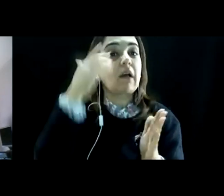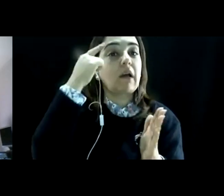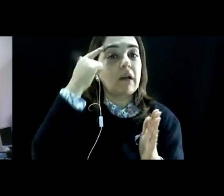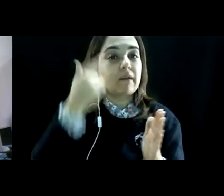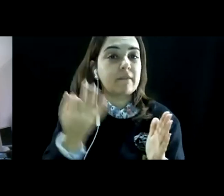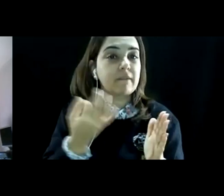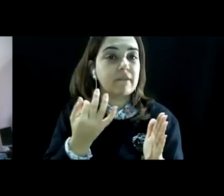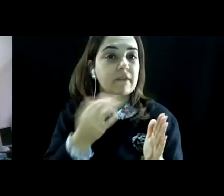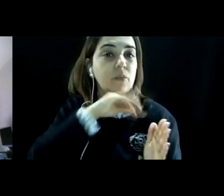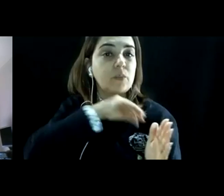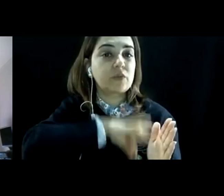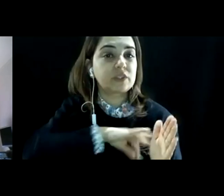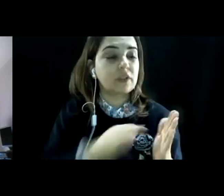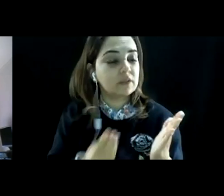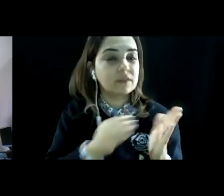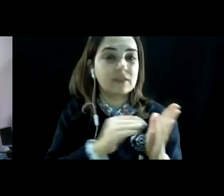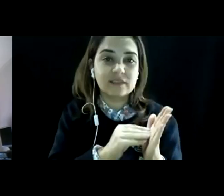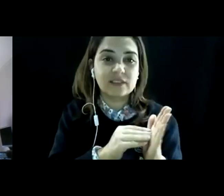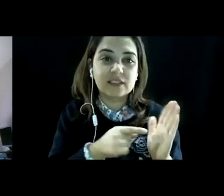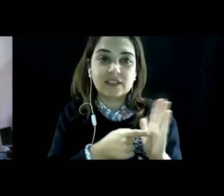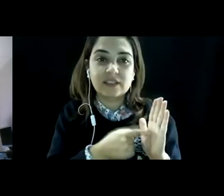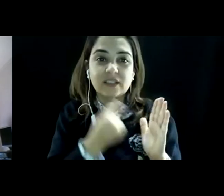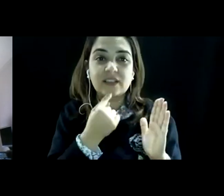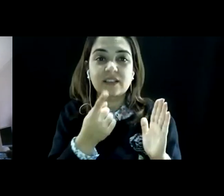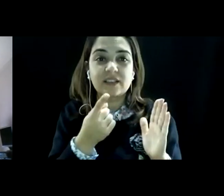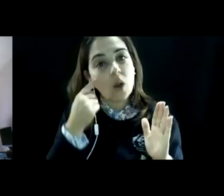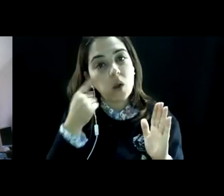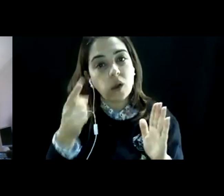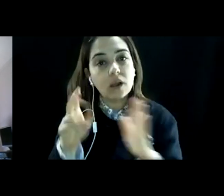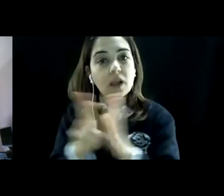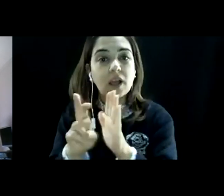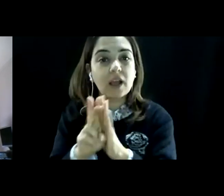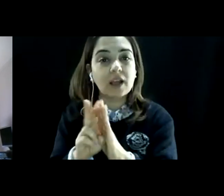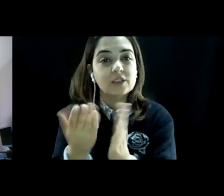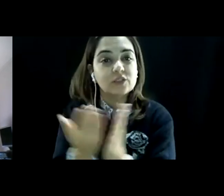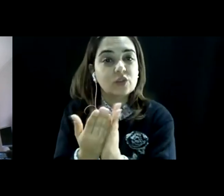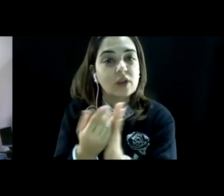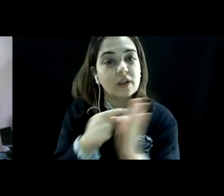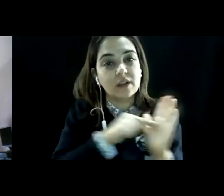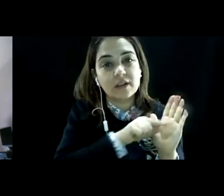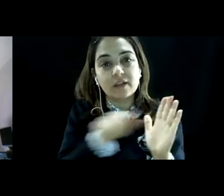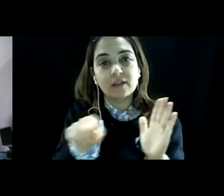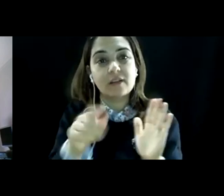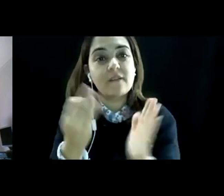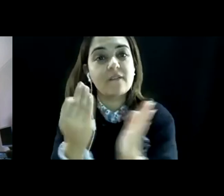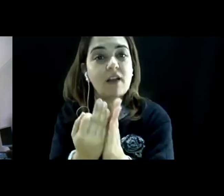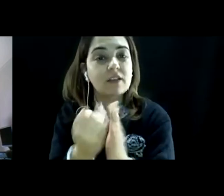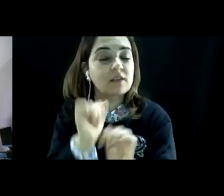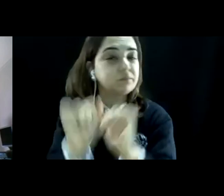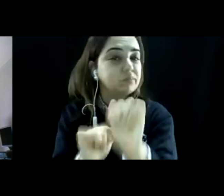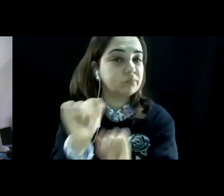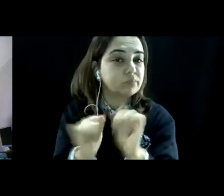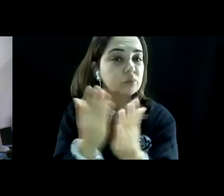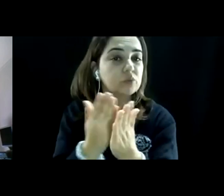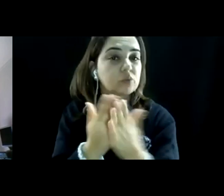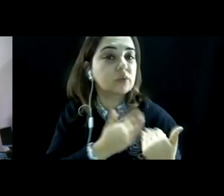aqui uma coisa à última da hora, que remete para os regulamentos das escolas o regulamento de faltas, a gestão das